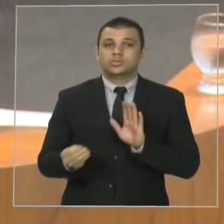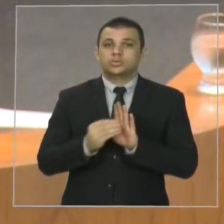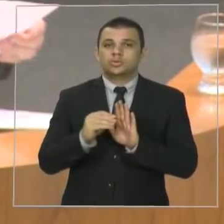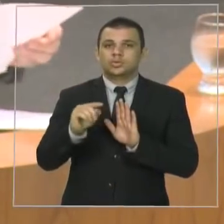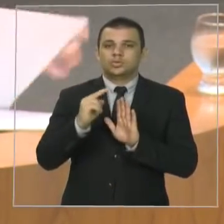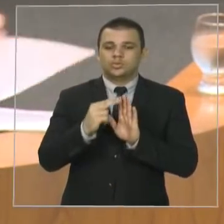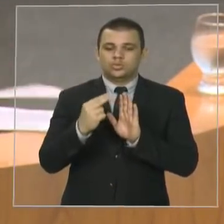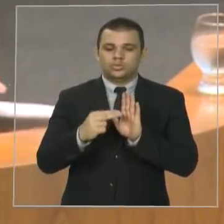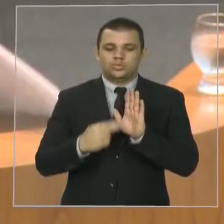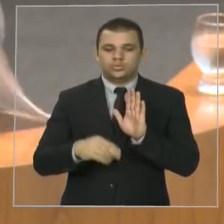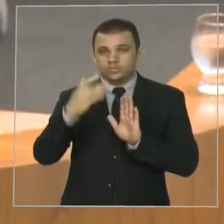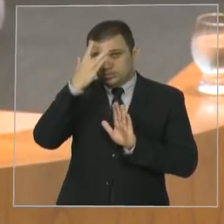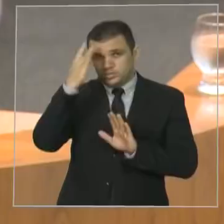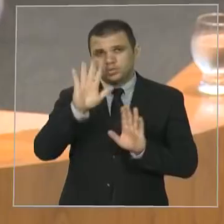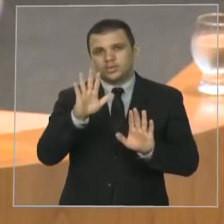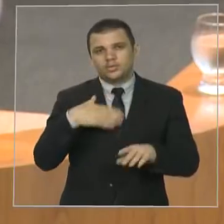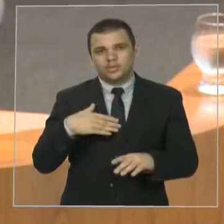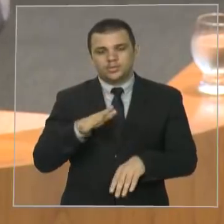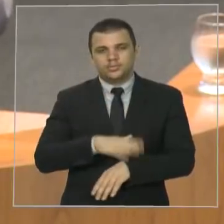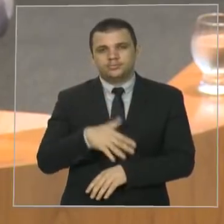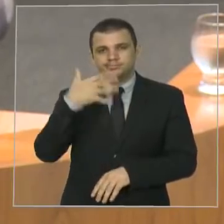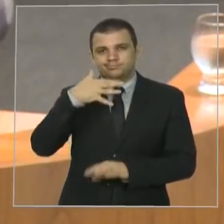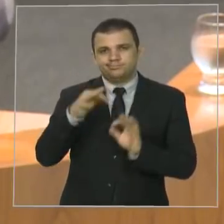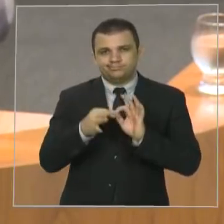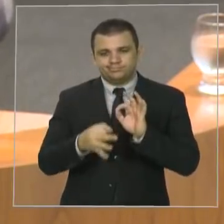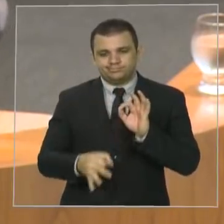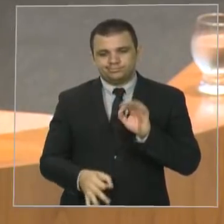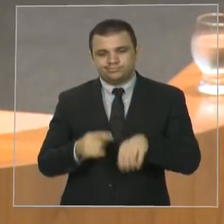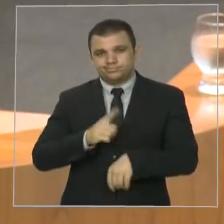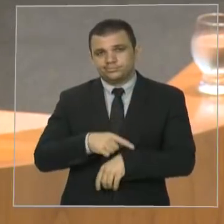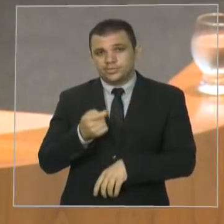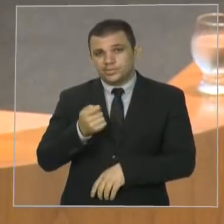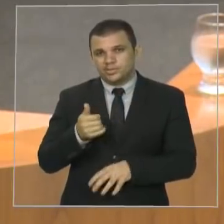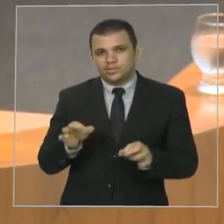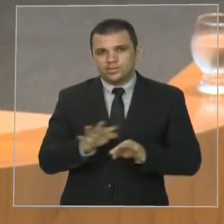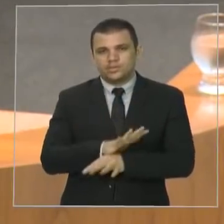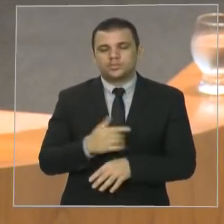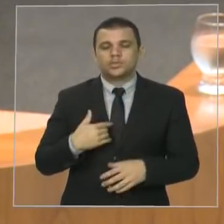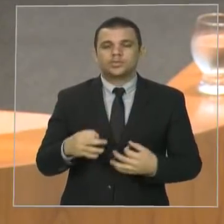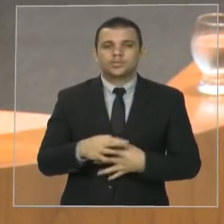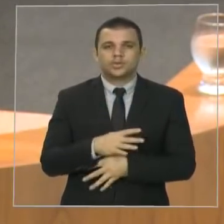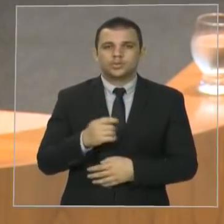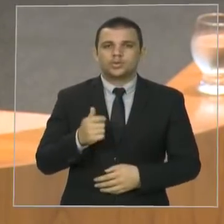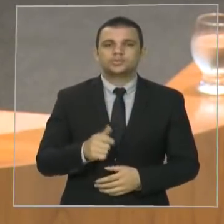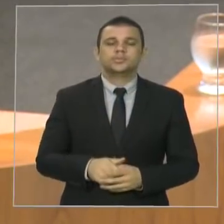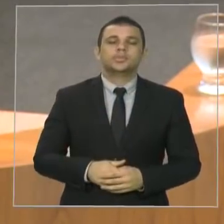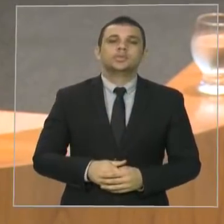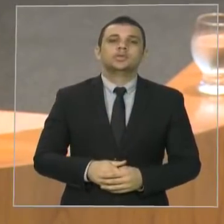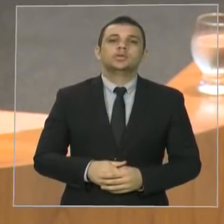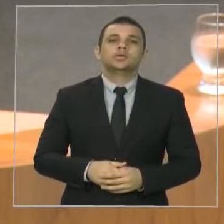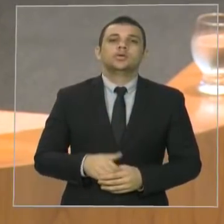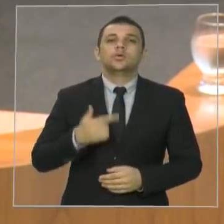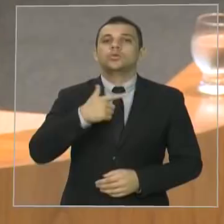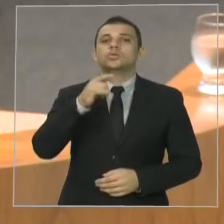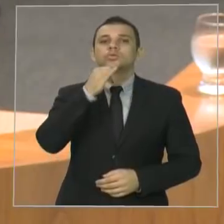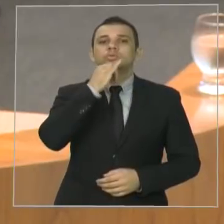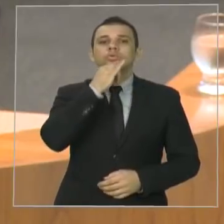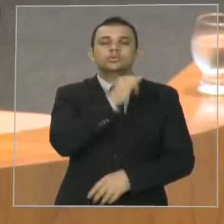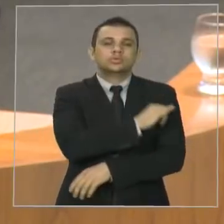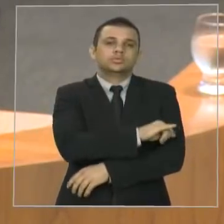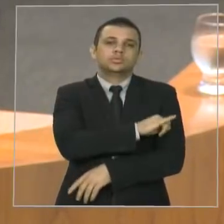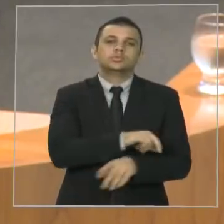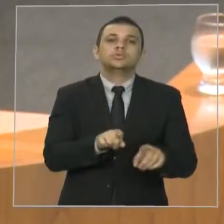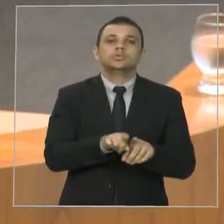judiciário e empresários. Em 1993, 14 chefões do